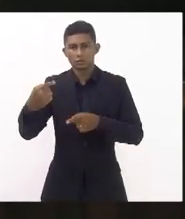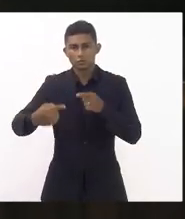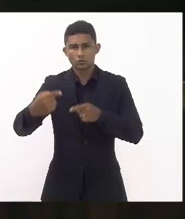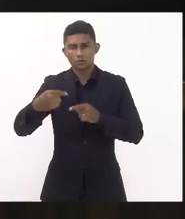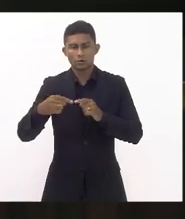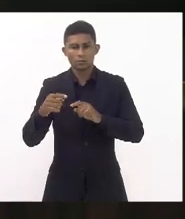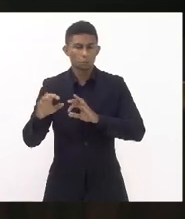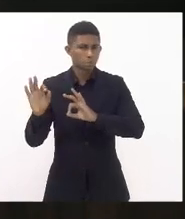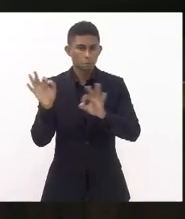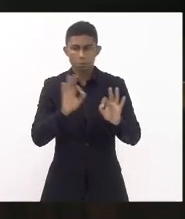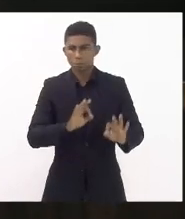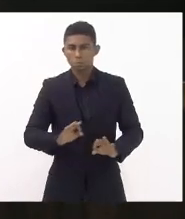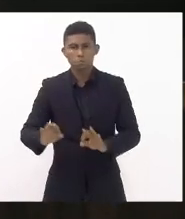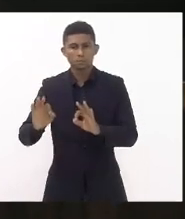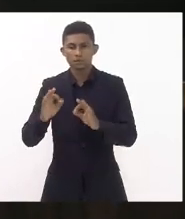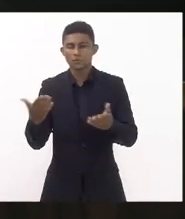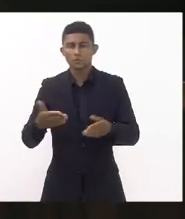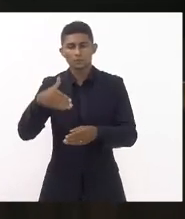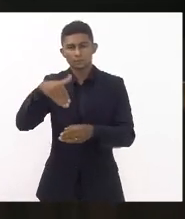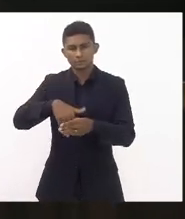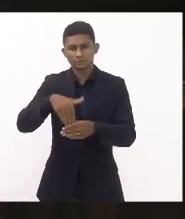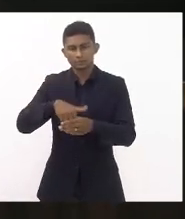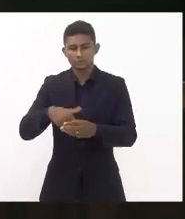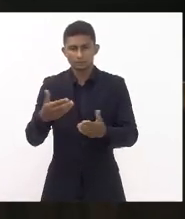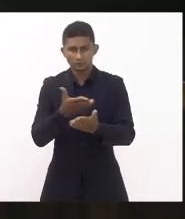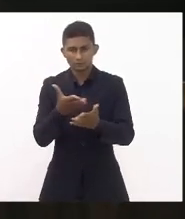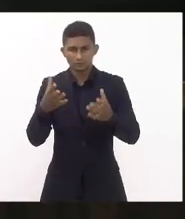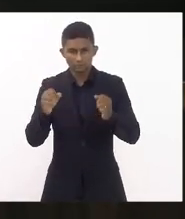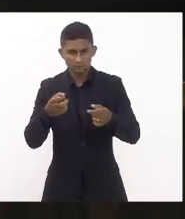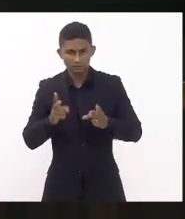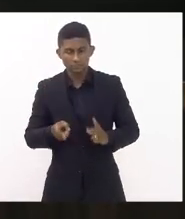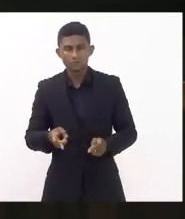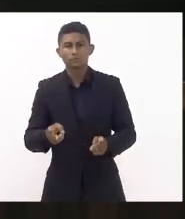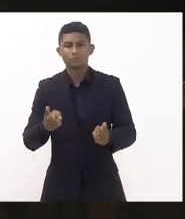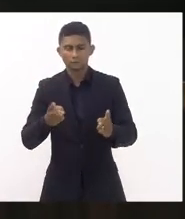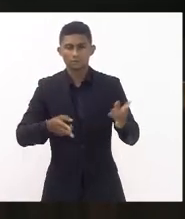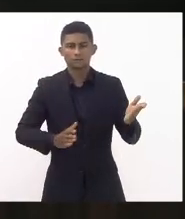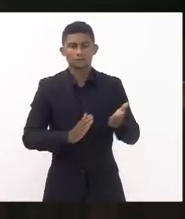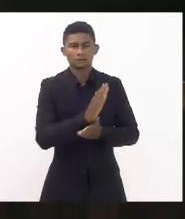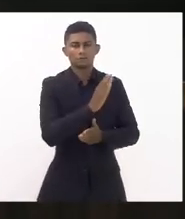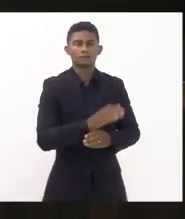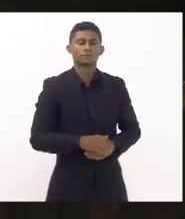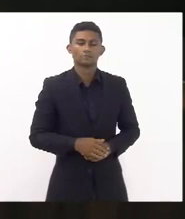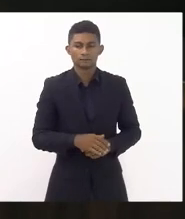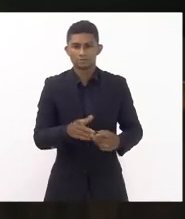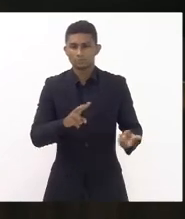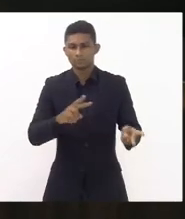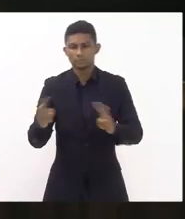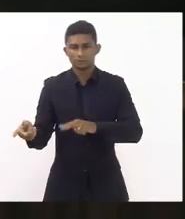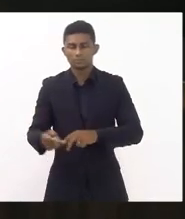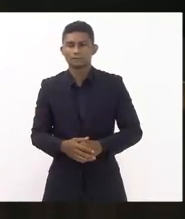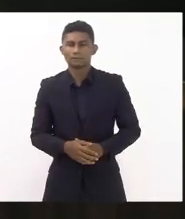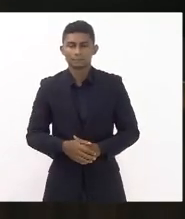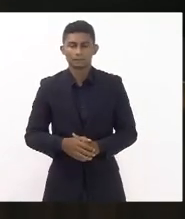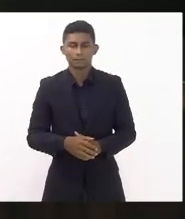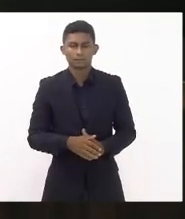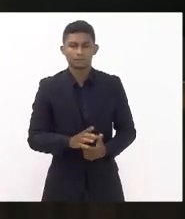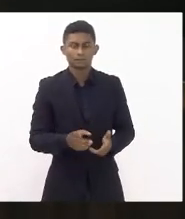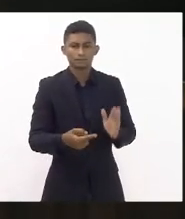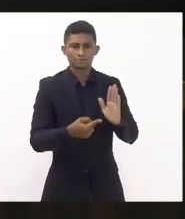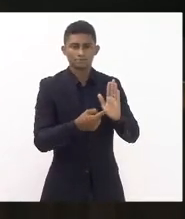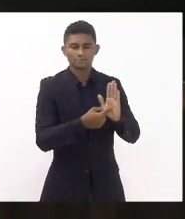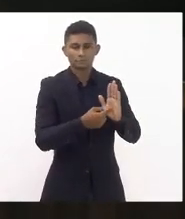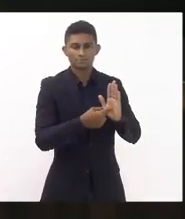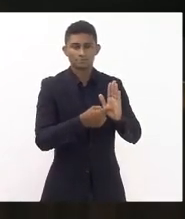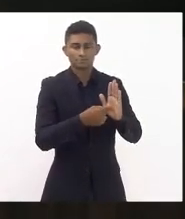havendo quem queira discutir, em votação. Senhores que aprovam, permaneçam como estão, aprovado, vai a promulgação. Anuncio o